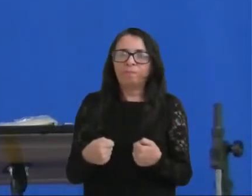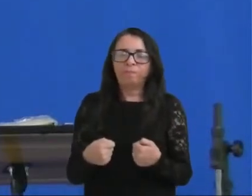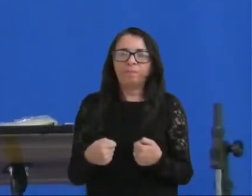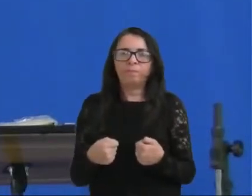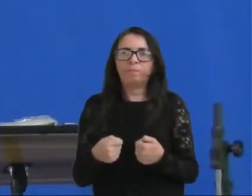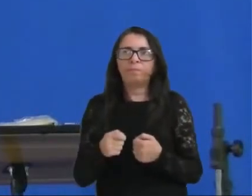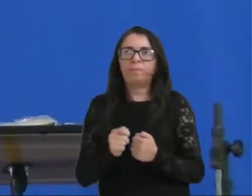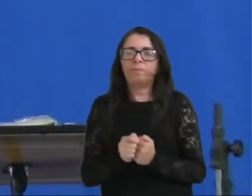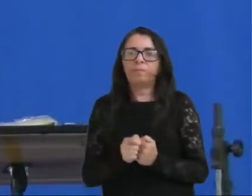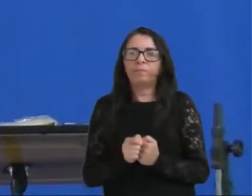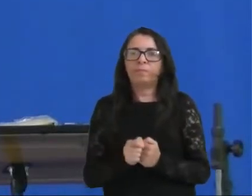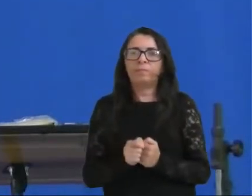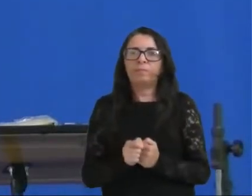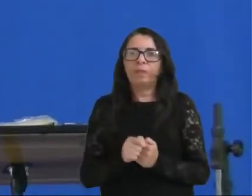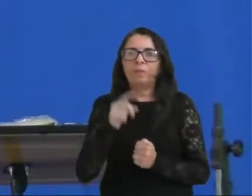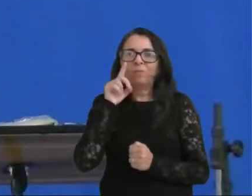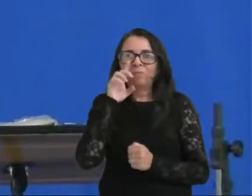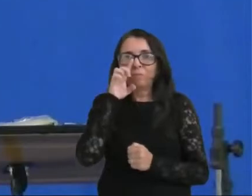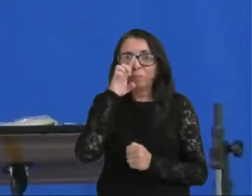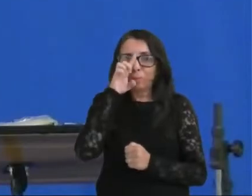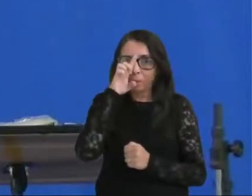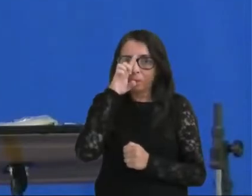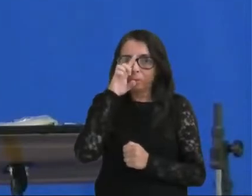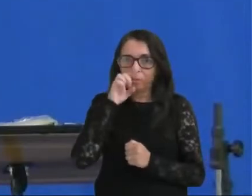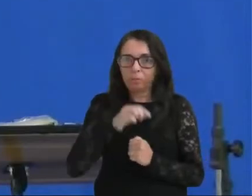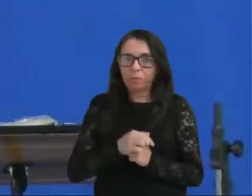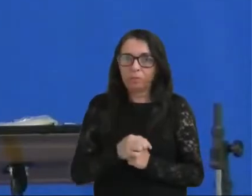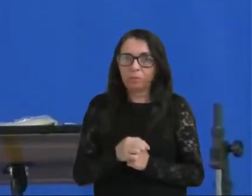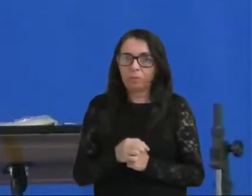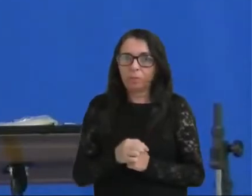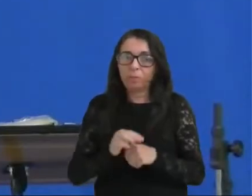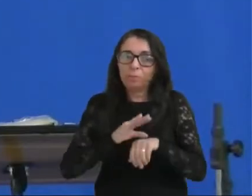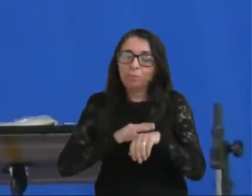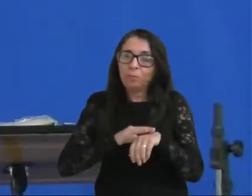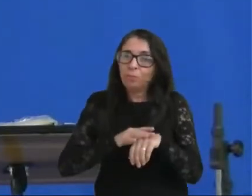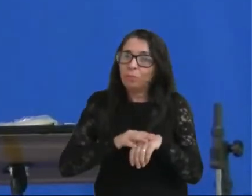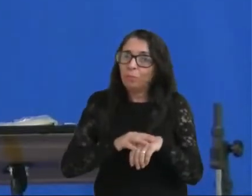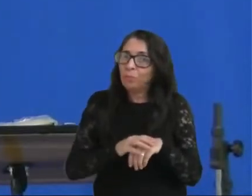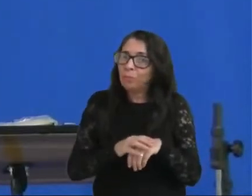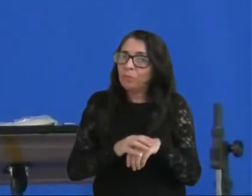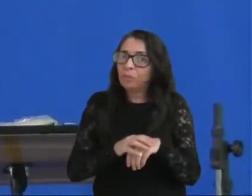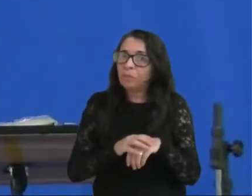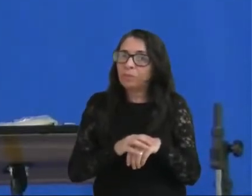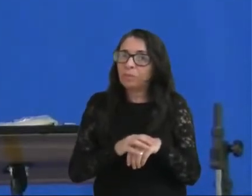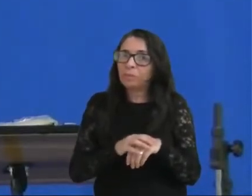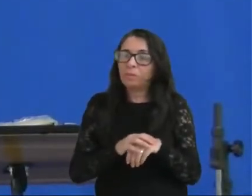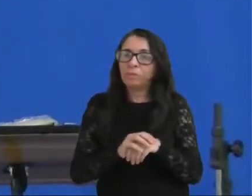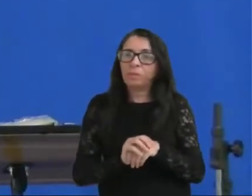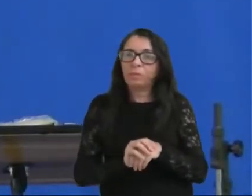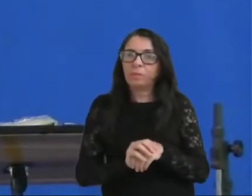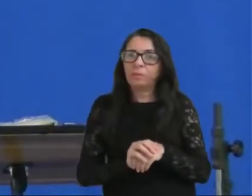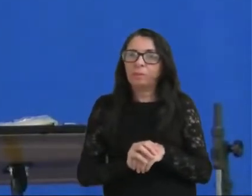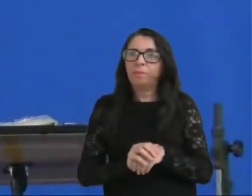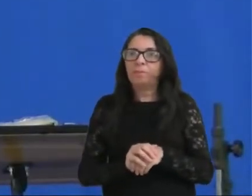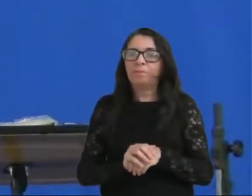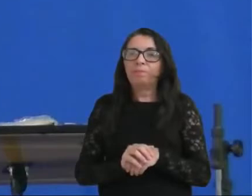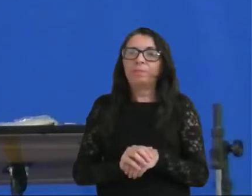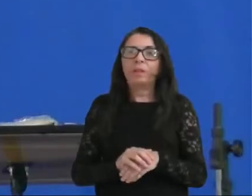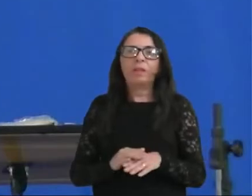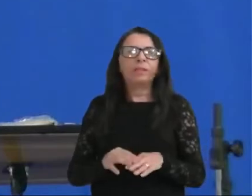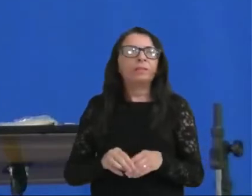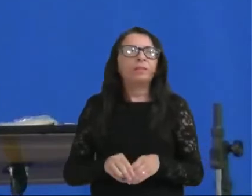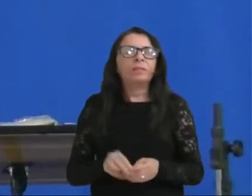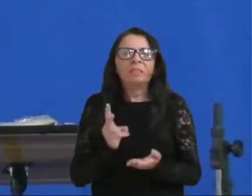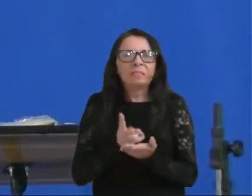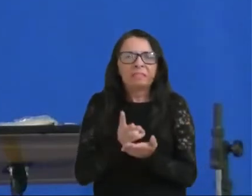Geriel, ele testou positivo. A nossa irmã Isabela Junqueira também